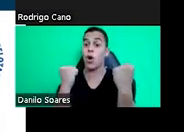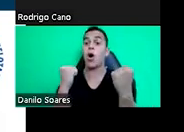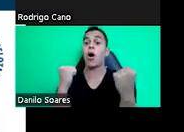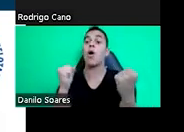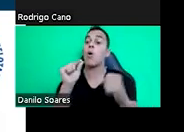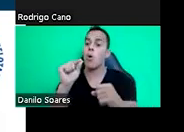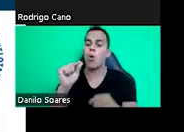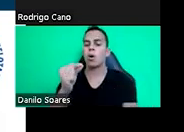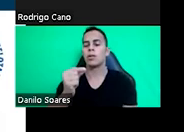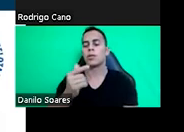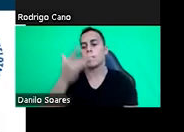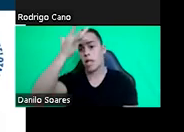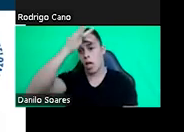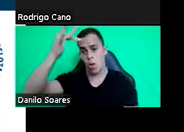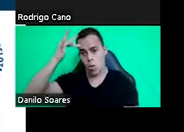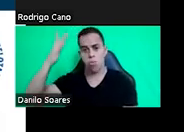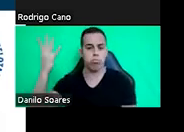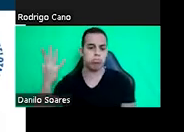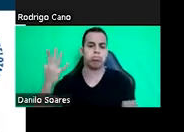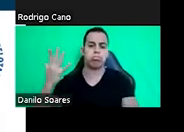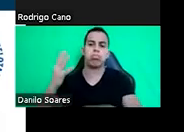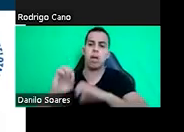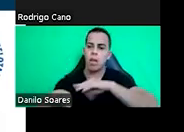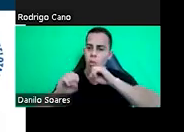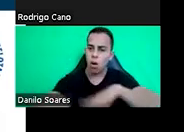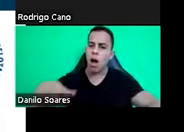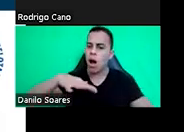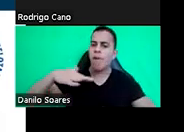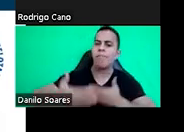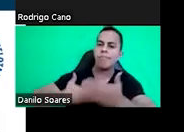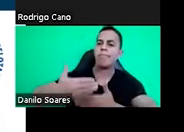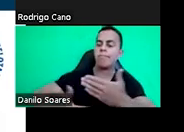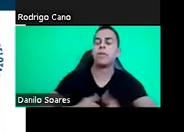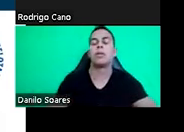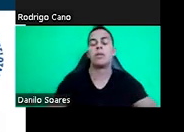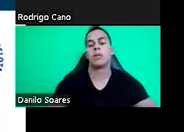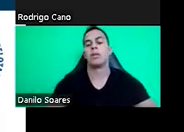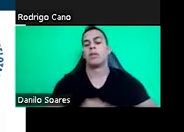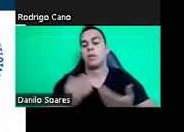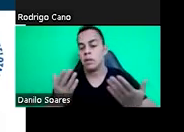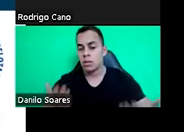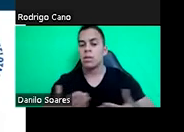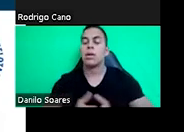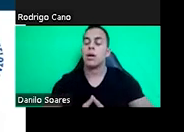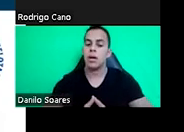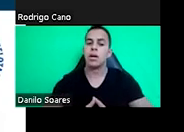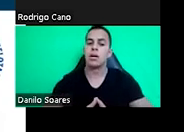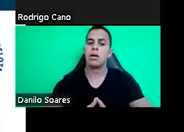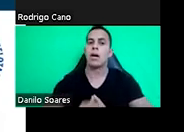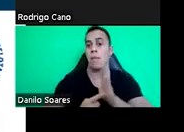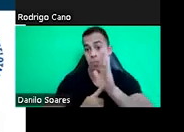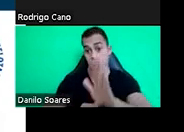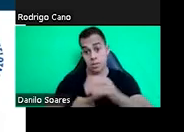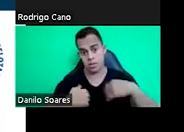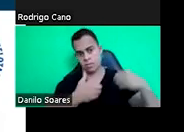saúde mental, com rendimento educacional. Então, eu vou, ao longo dessa apresentação, mostrar